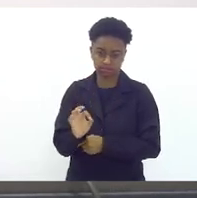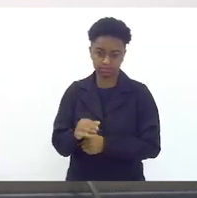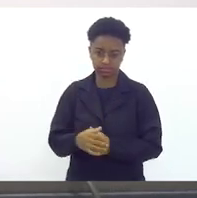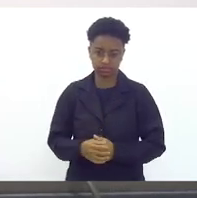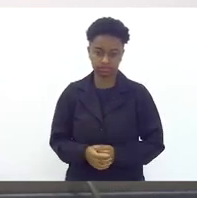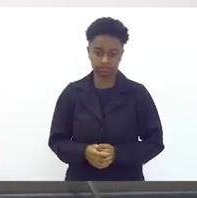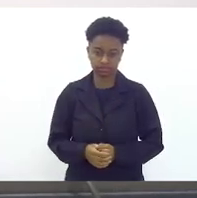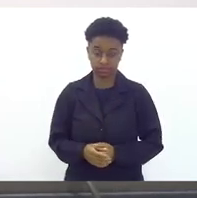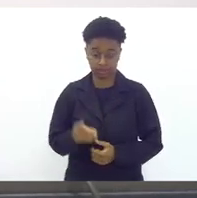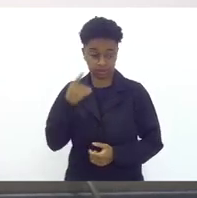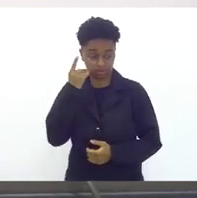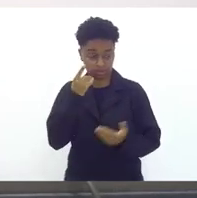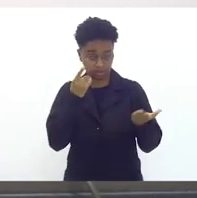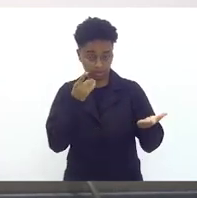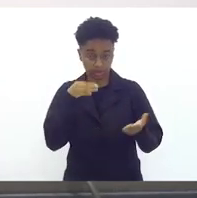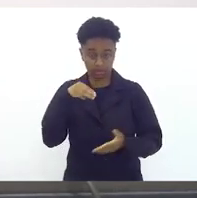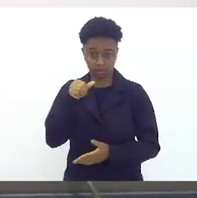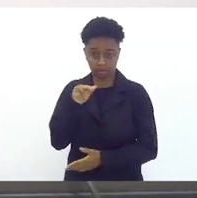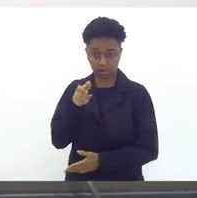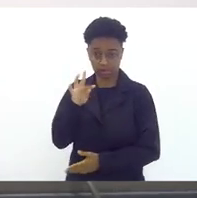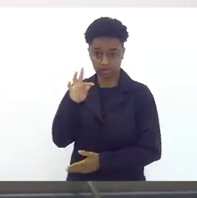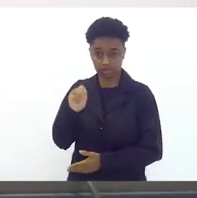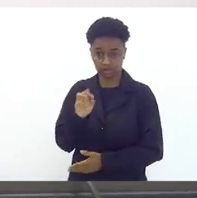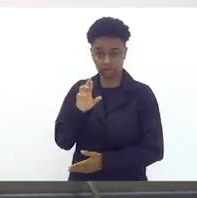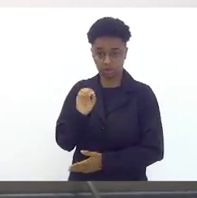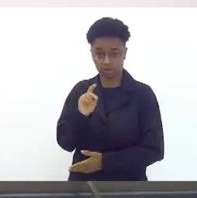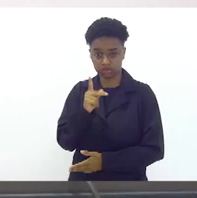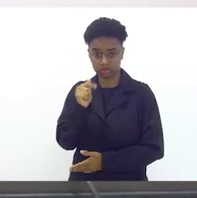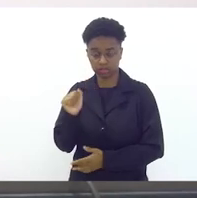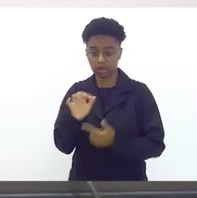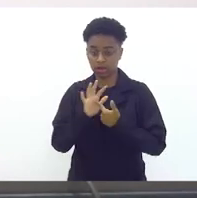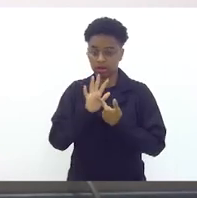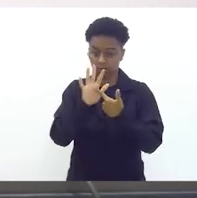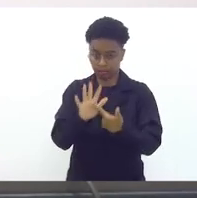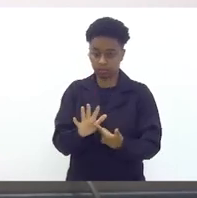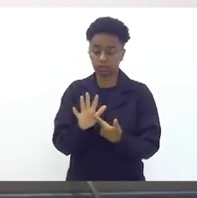A deputada Marta Rocha enumerou